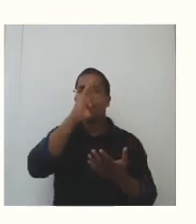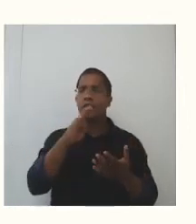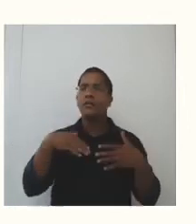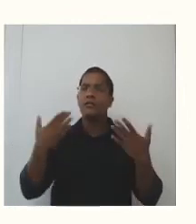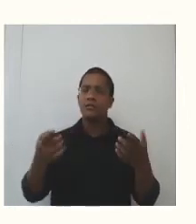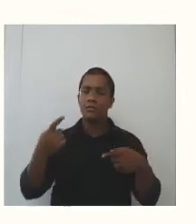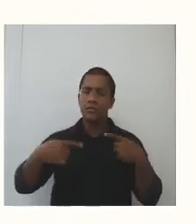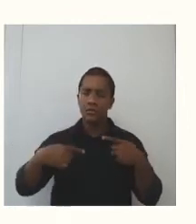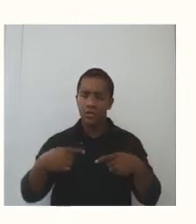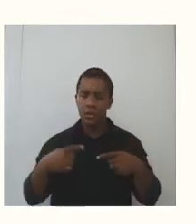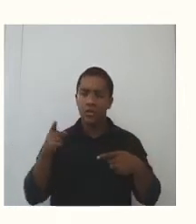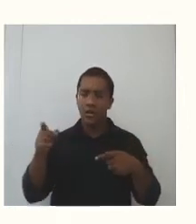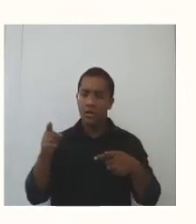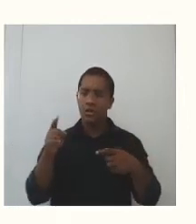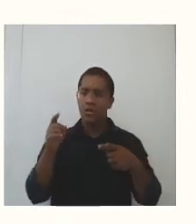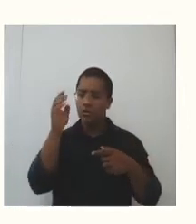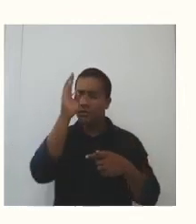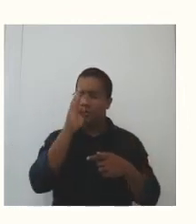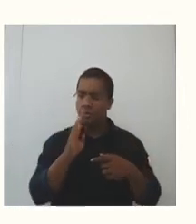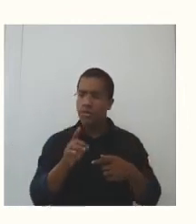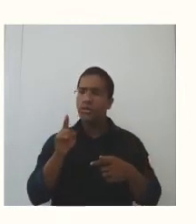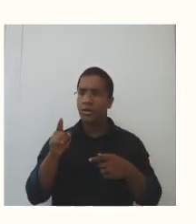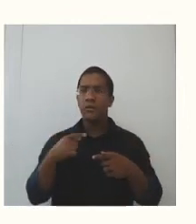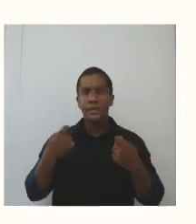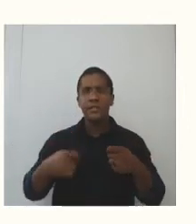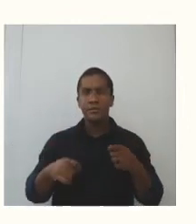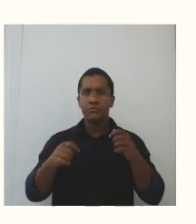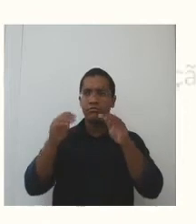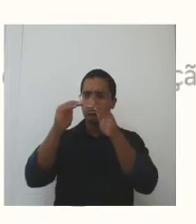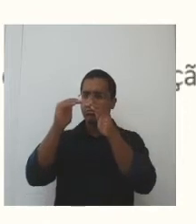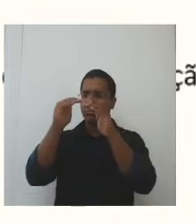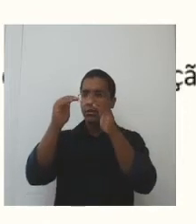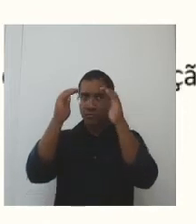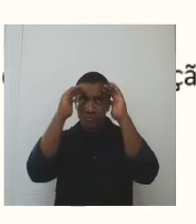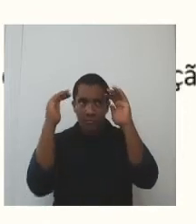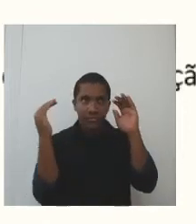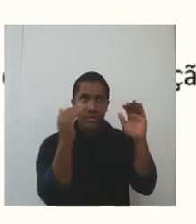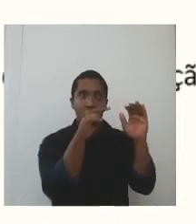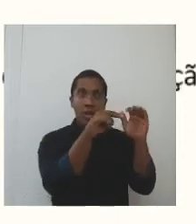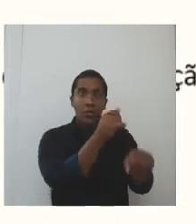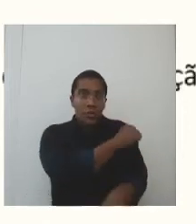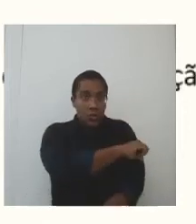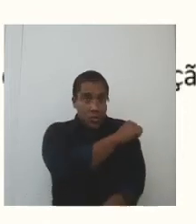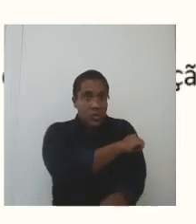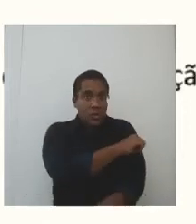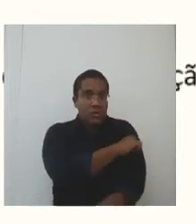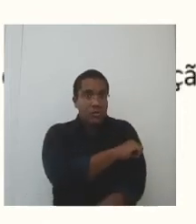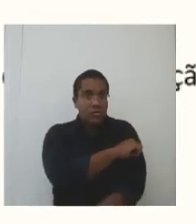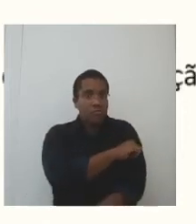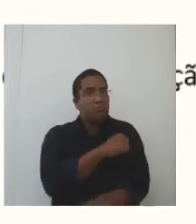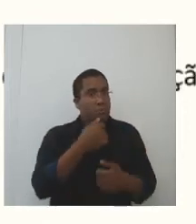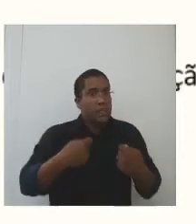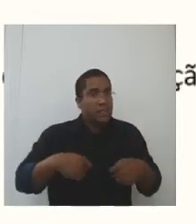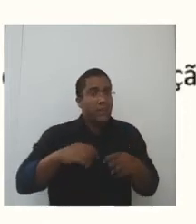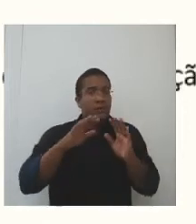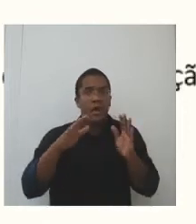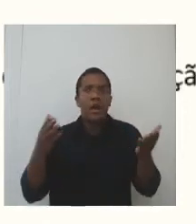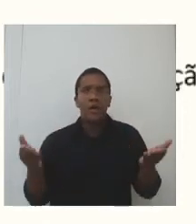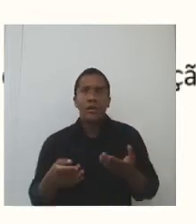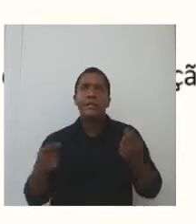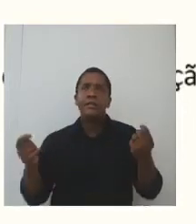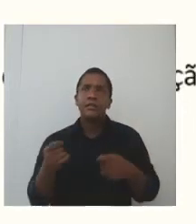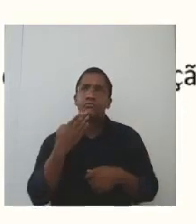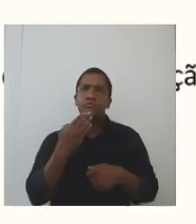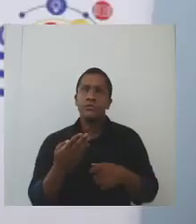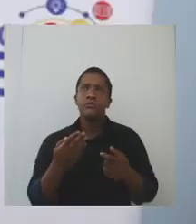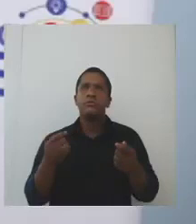Brasil estava assim, né, submetido às cortes portuguesas no Rio de Janeiro, mas agora sim tinha a chance, neste caso